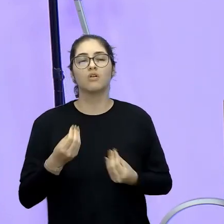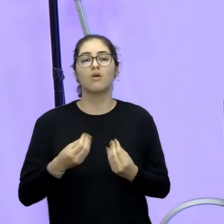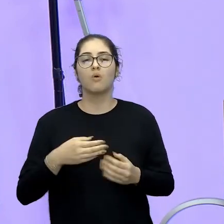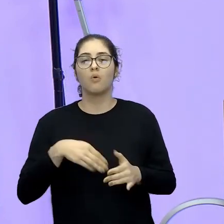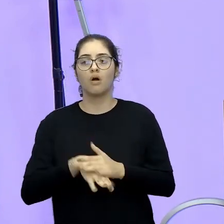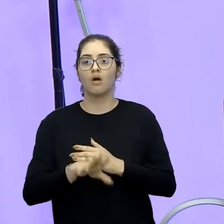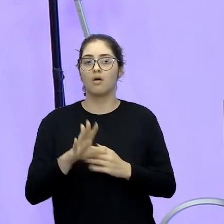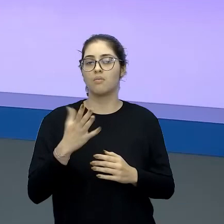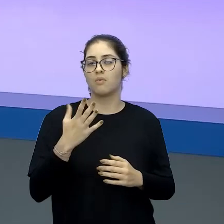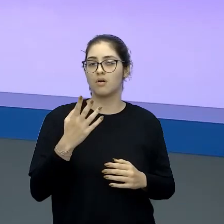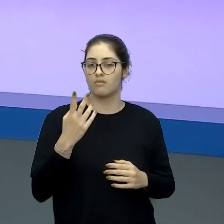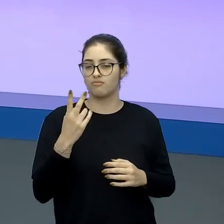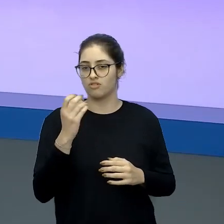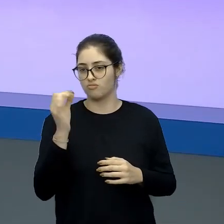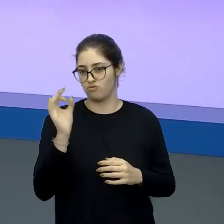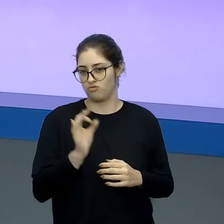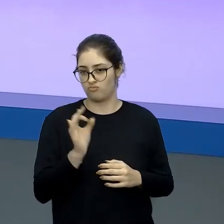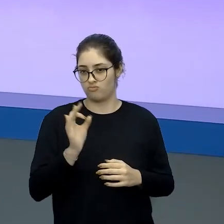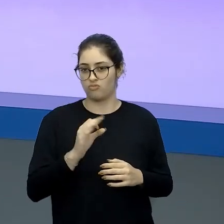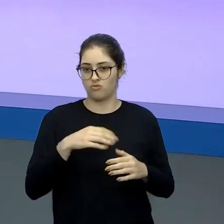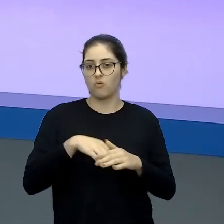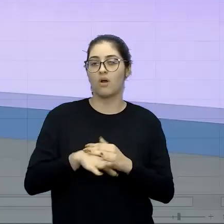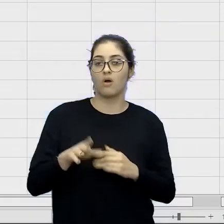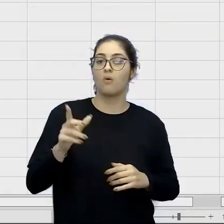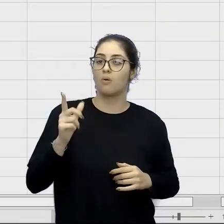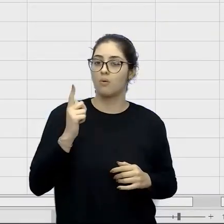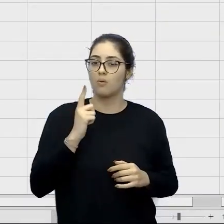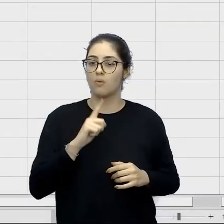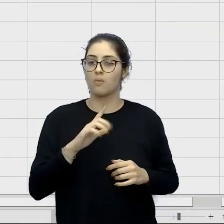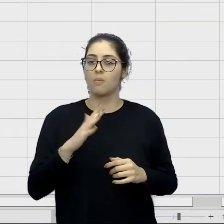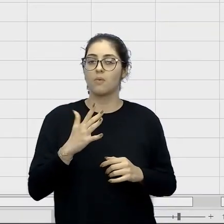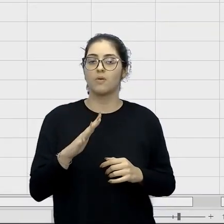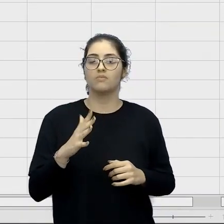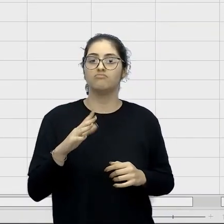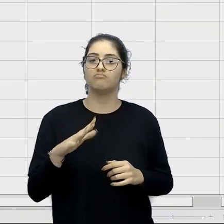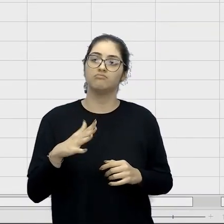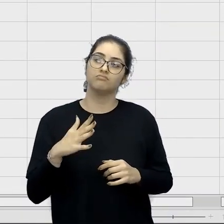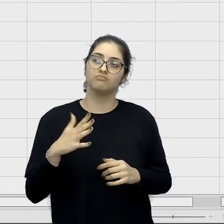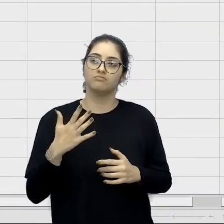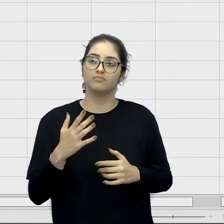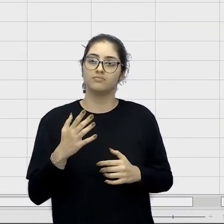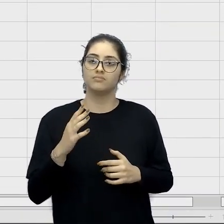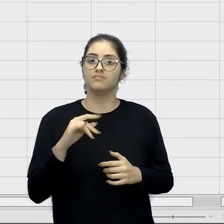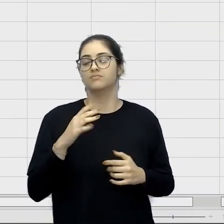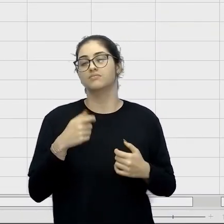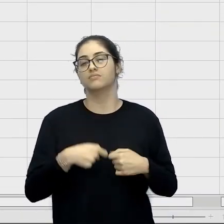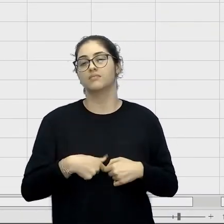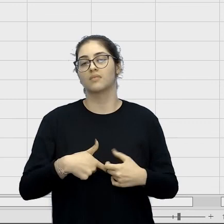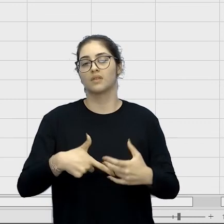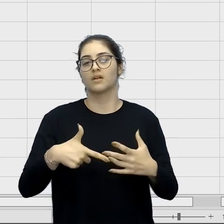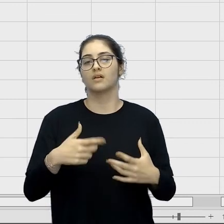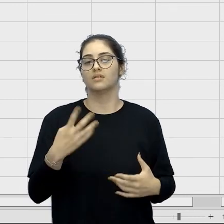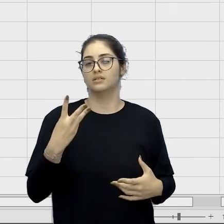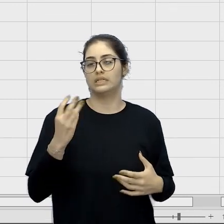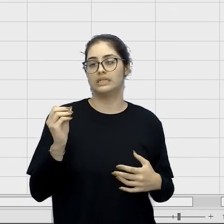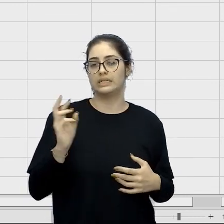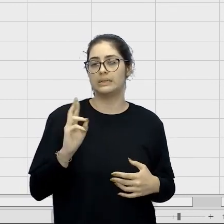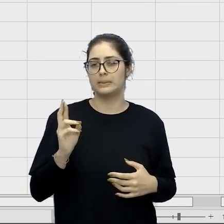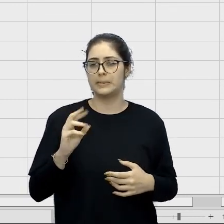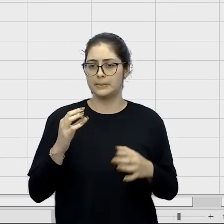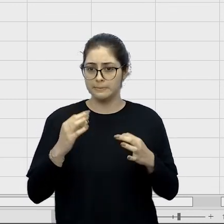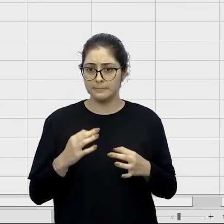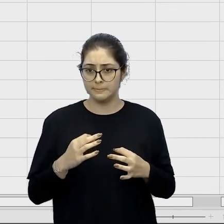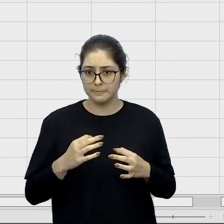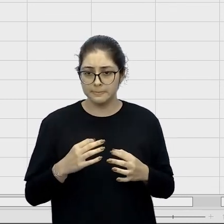R$10, 20%? Uns R$10. Então, a gente teria aí um gasto realizado nesse mês com R$30, certo?